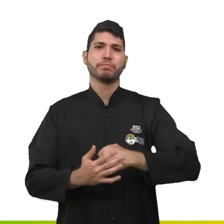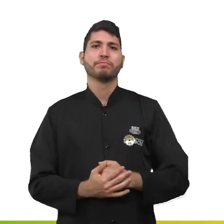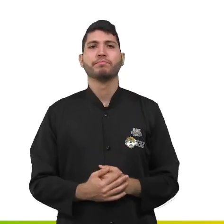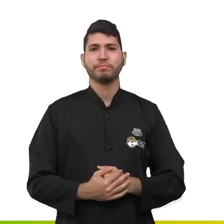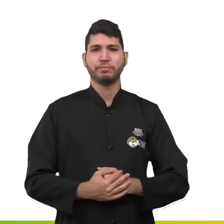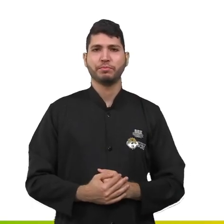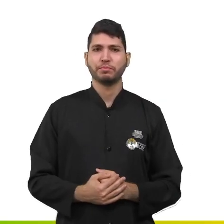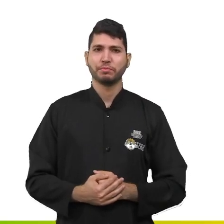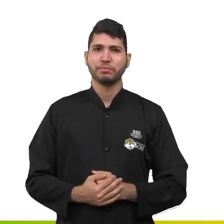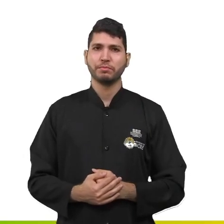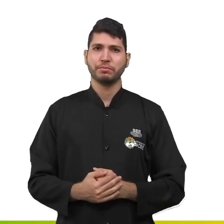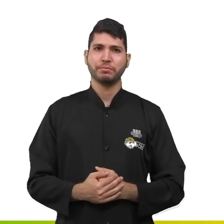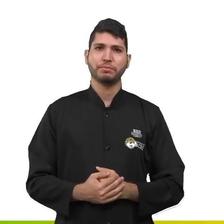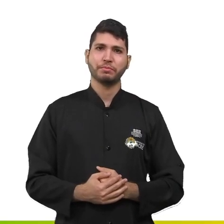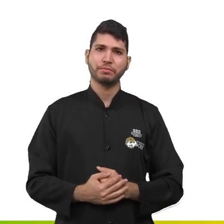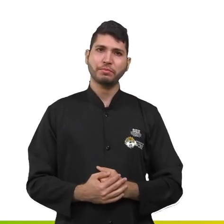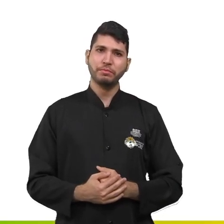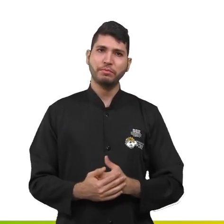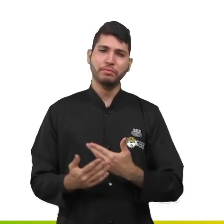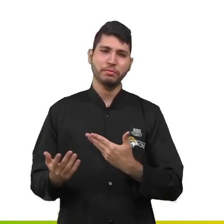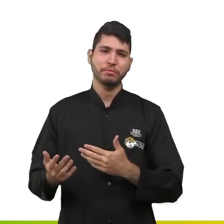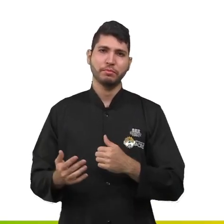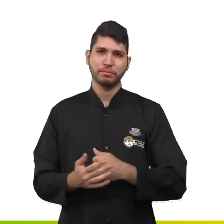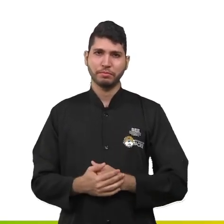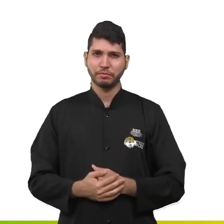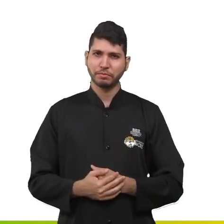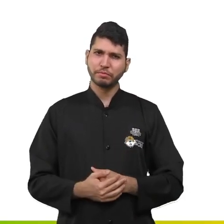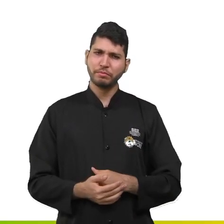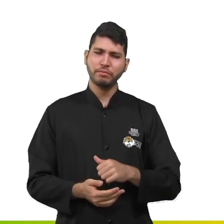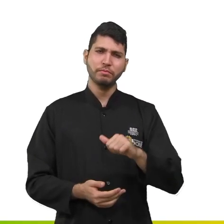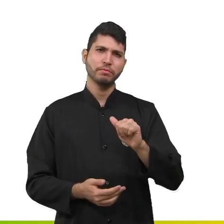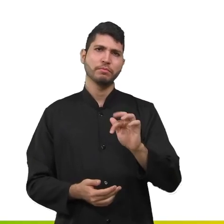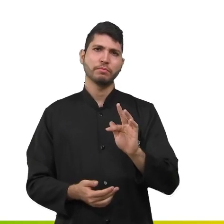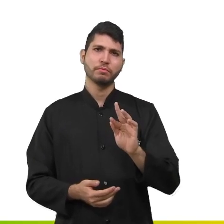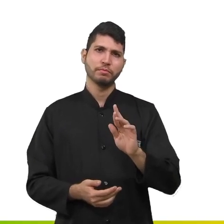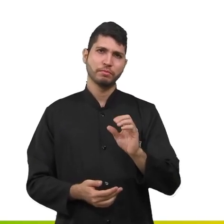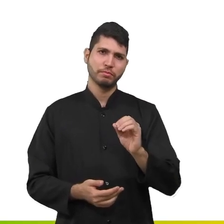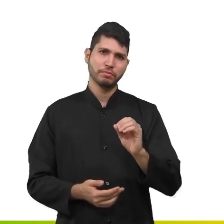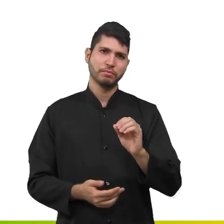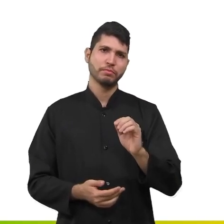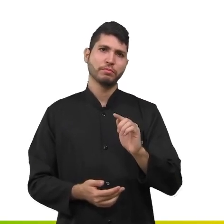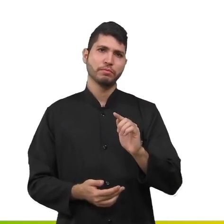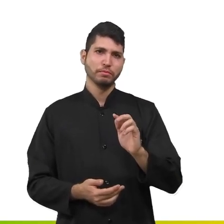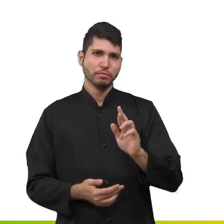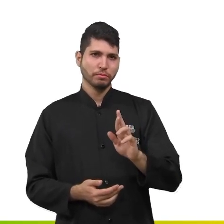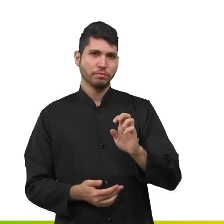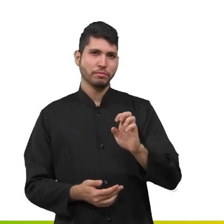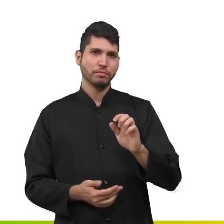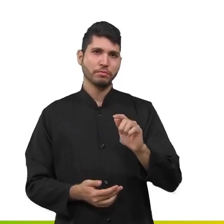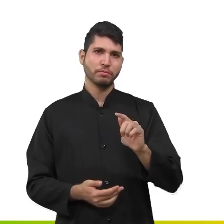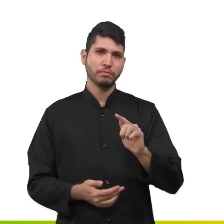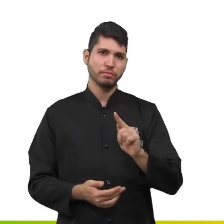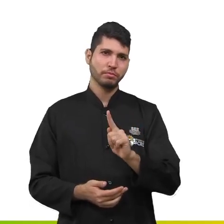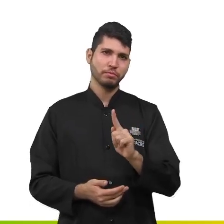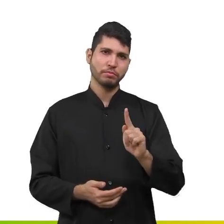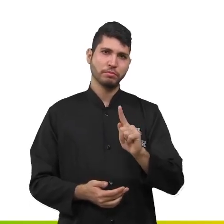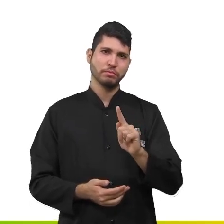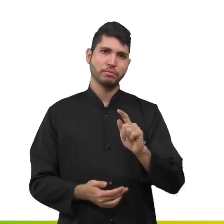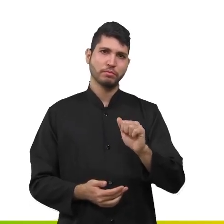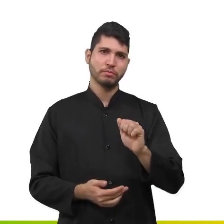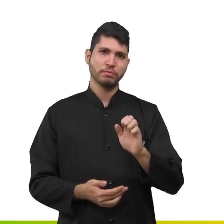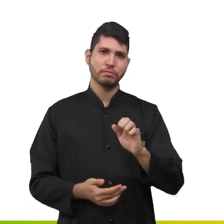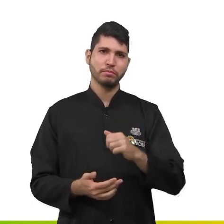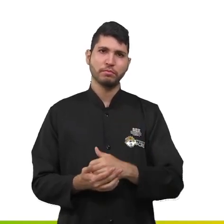Grael. E aqui temos o AfroReg, que é a atuação dele na favela,